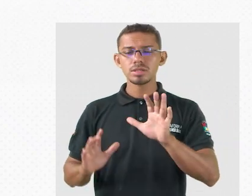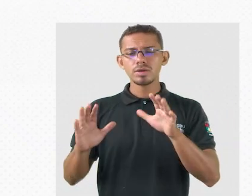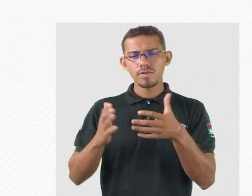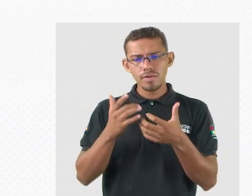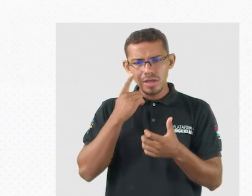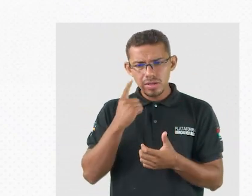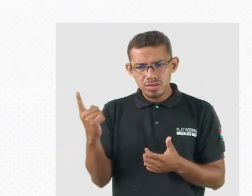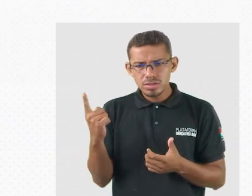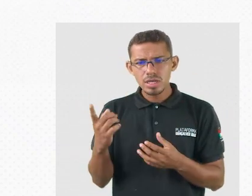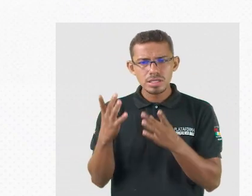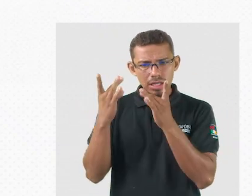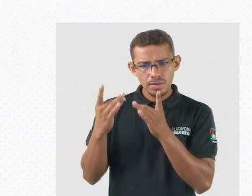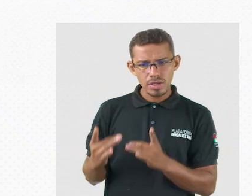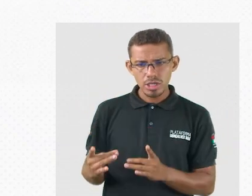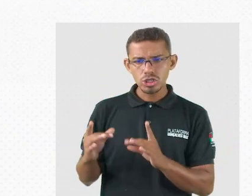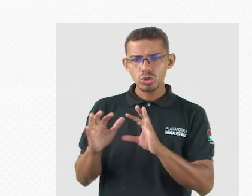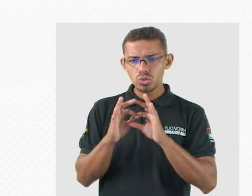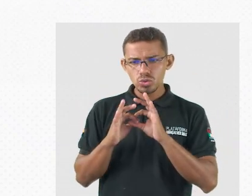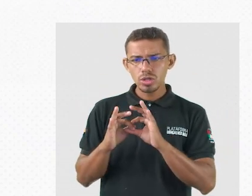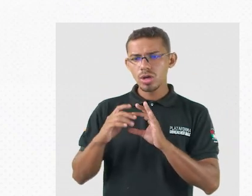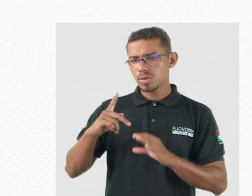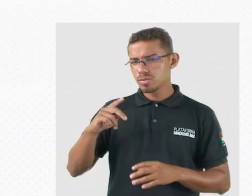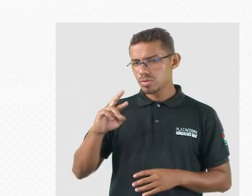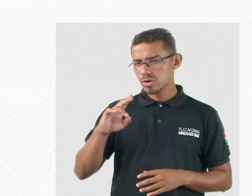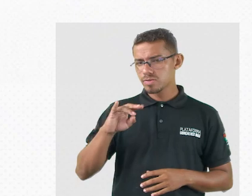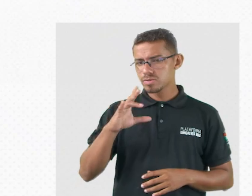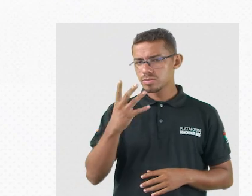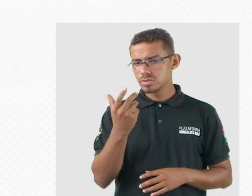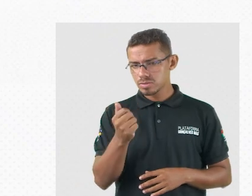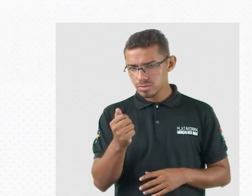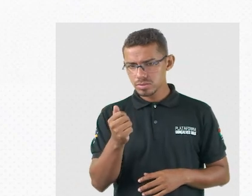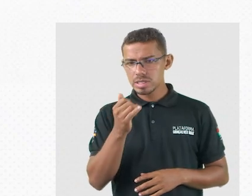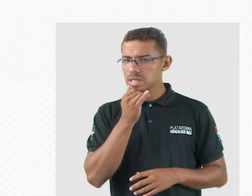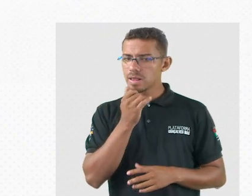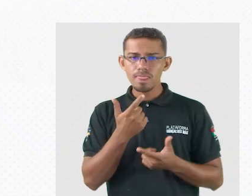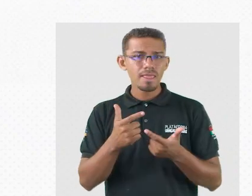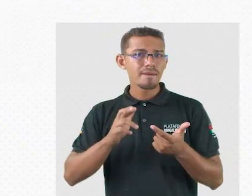eles estabeleceram uma junta provisória, um território que não